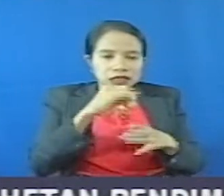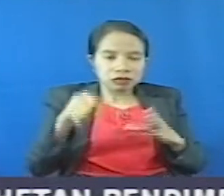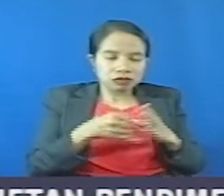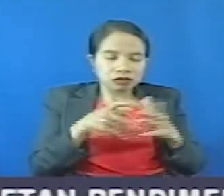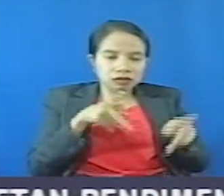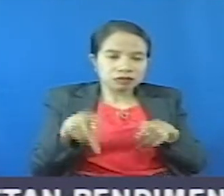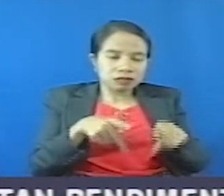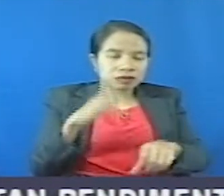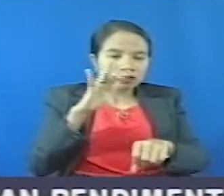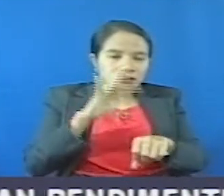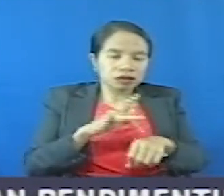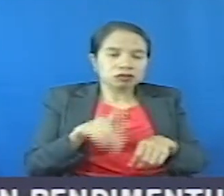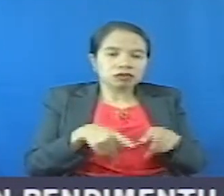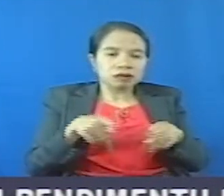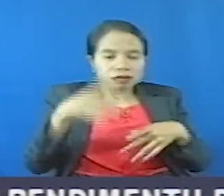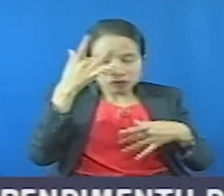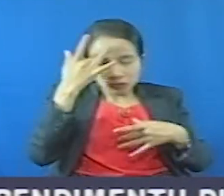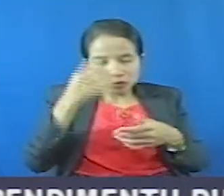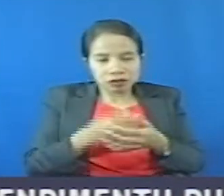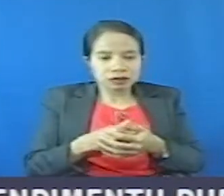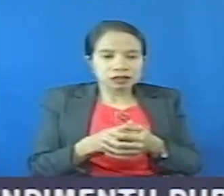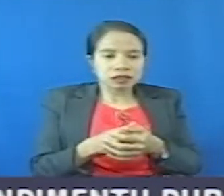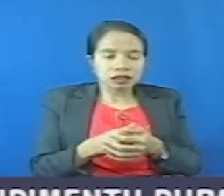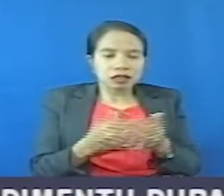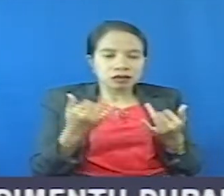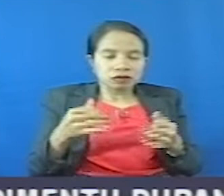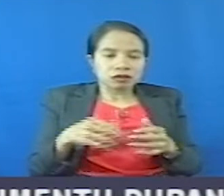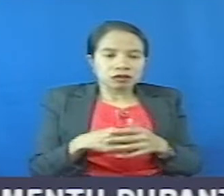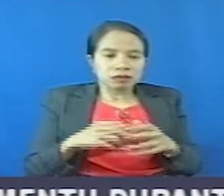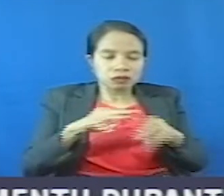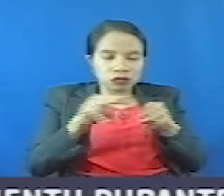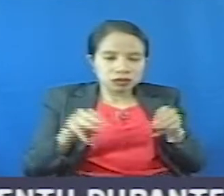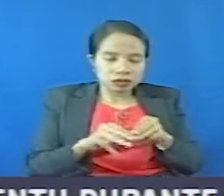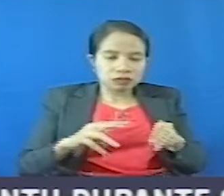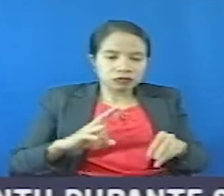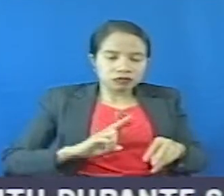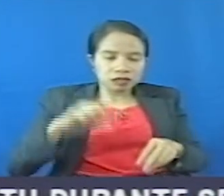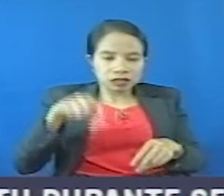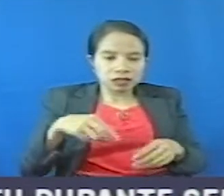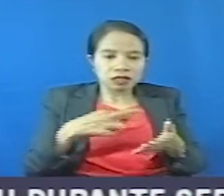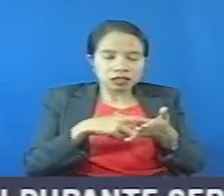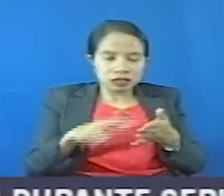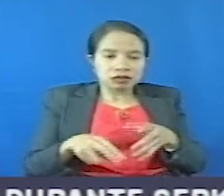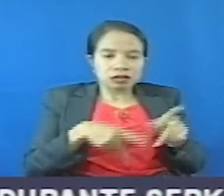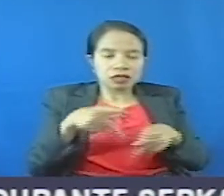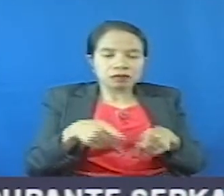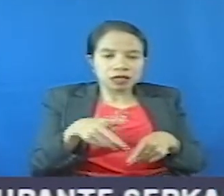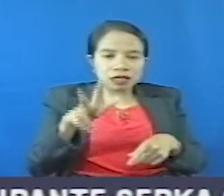contacto direita ho paciente. To horas ne município Viqueque resista ona caso confirmado COVID-19